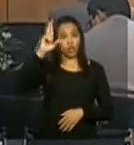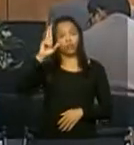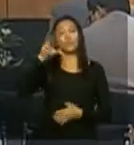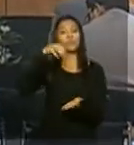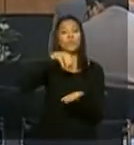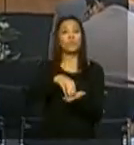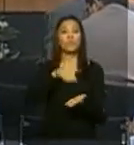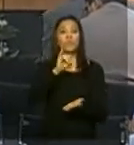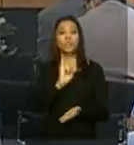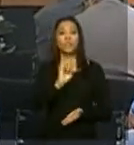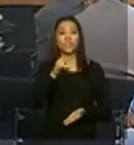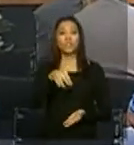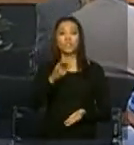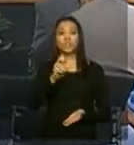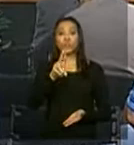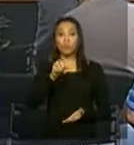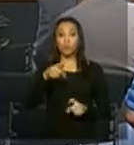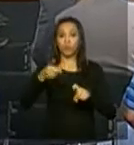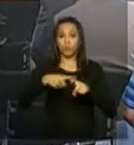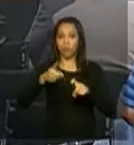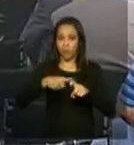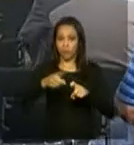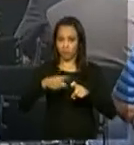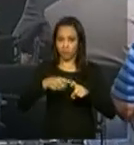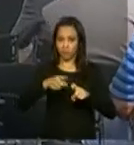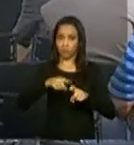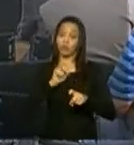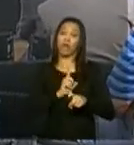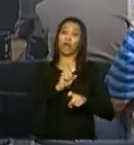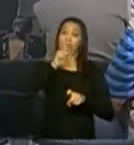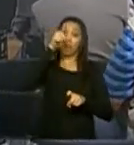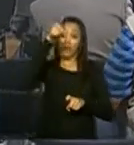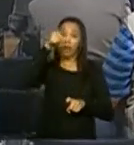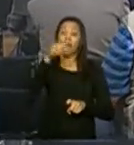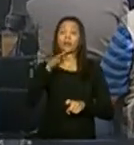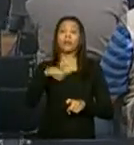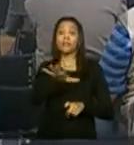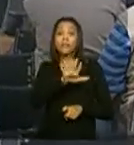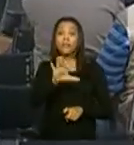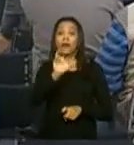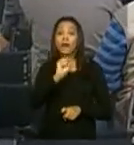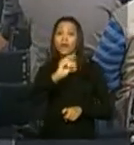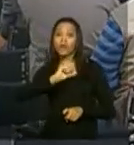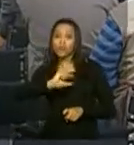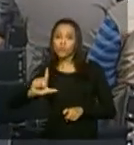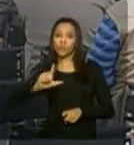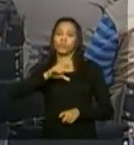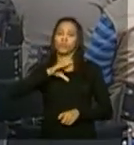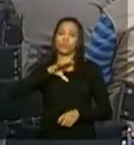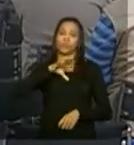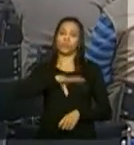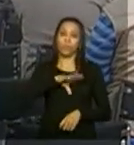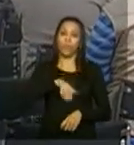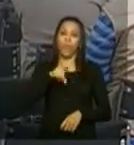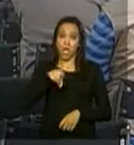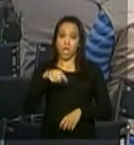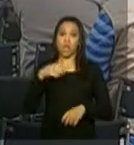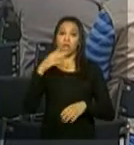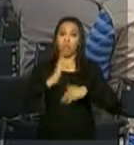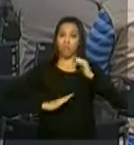nacional de medicina legal e ciências forenses da delegação sul de portugal a tomar é farmacêutico